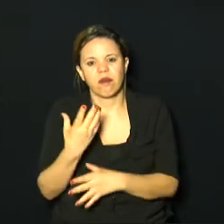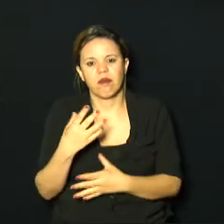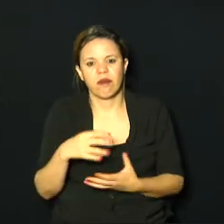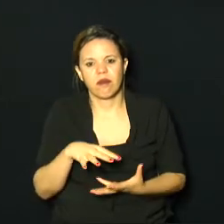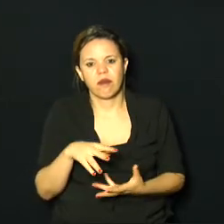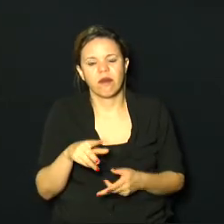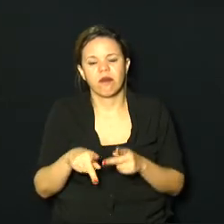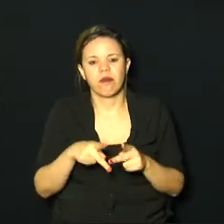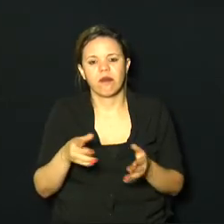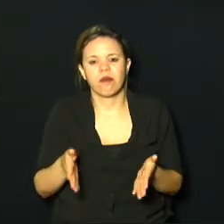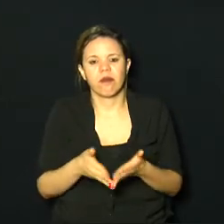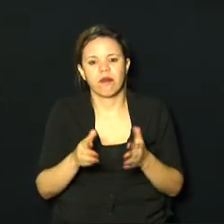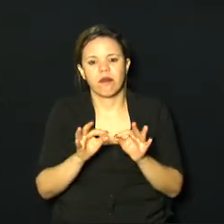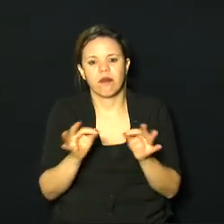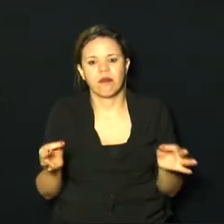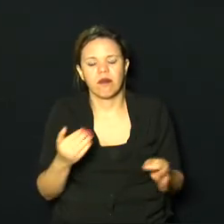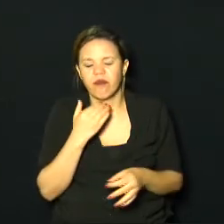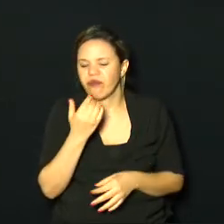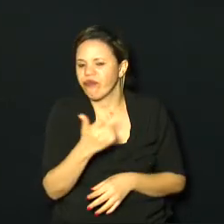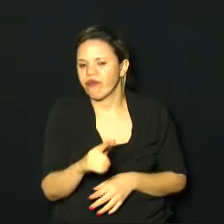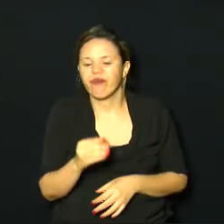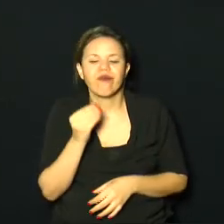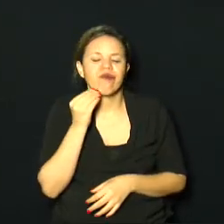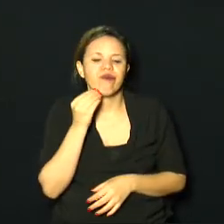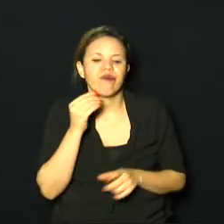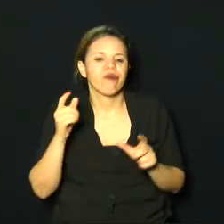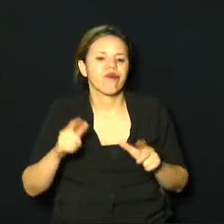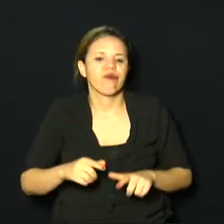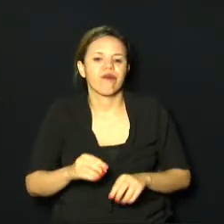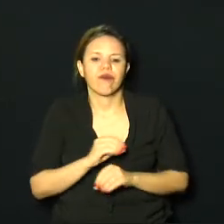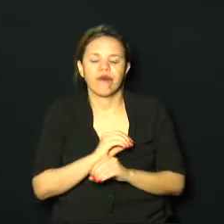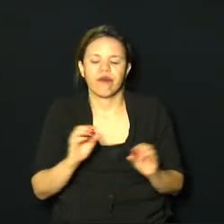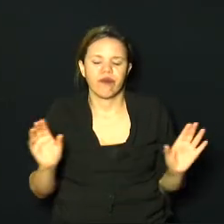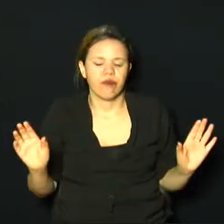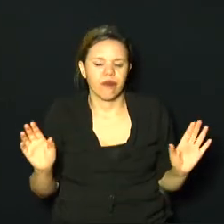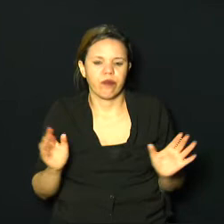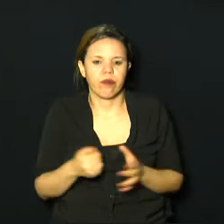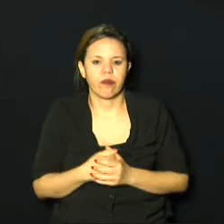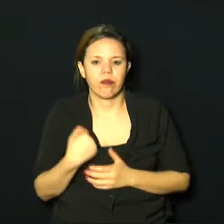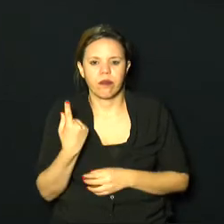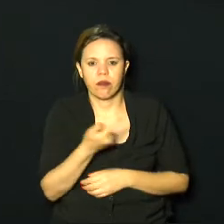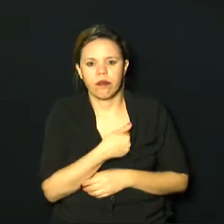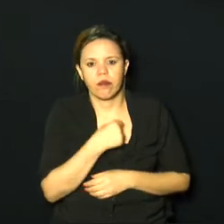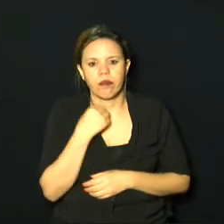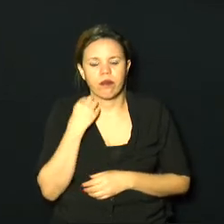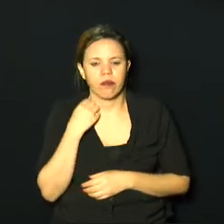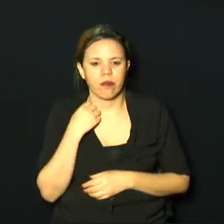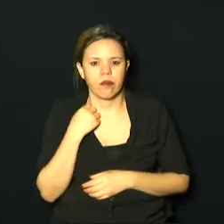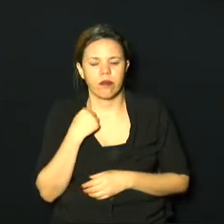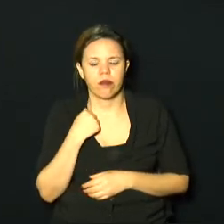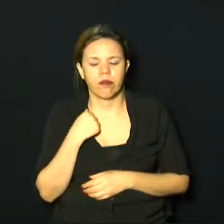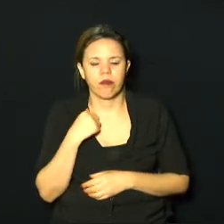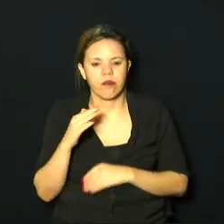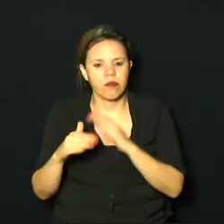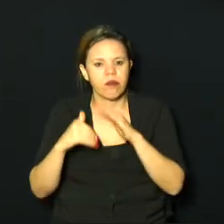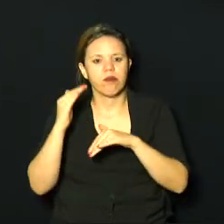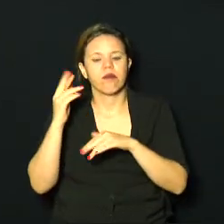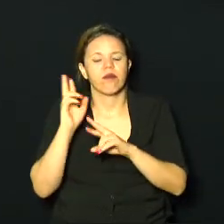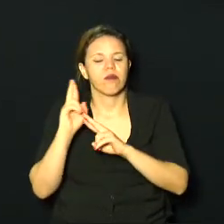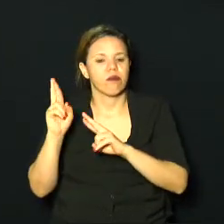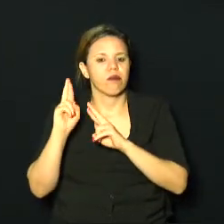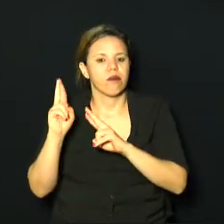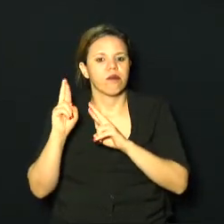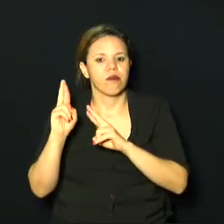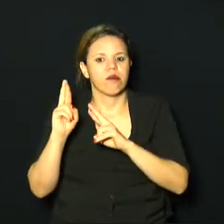pobre, pessoas simples não têm vez nem lugar, né? E a gente constrói uma esperança,